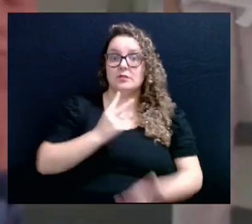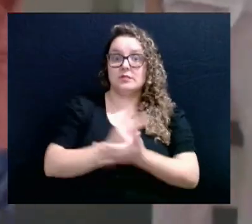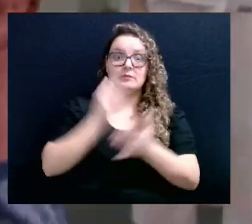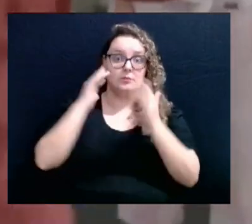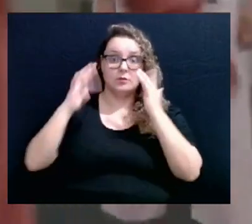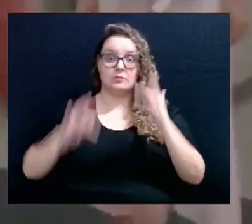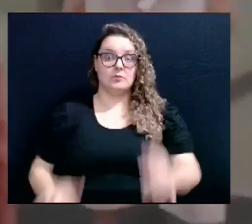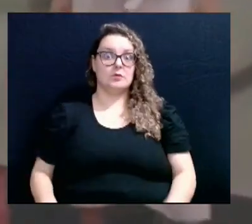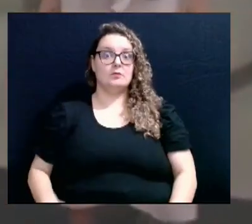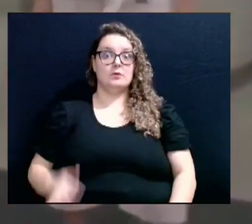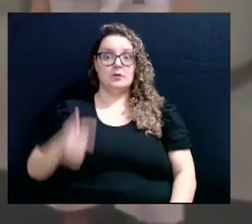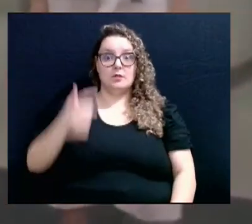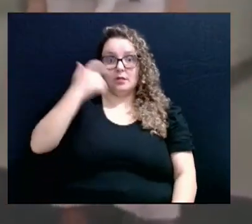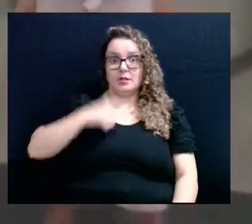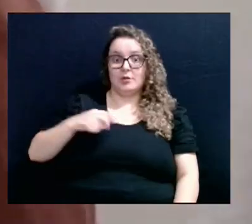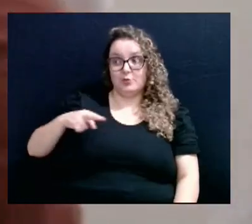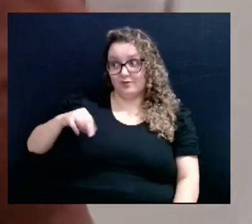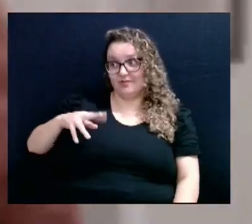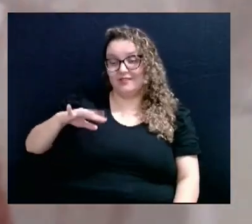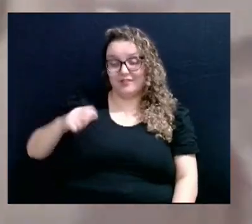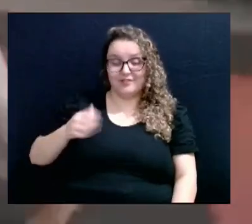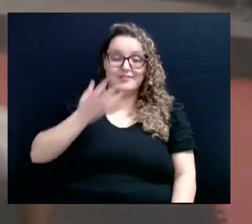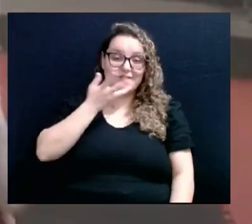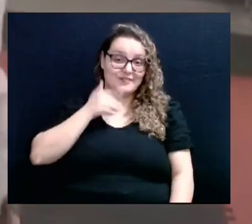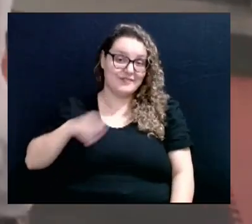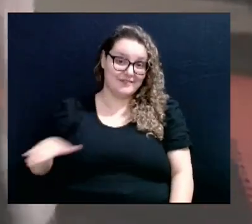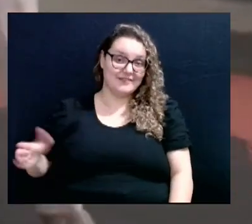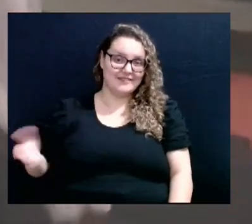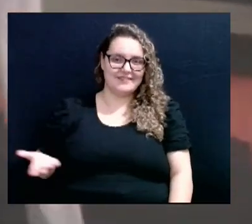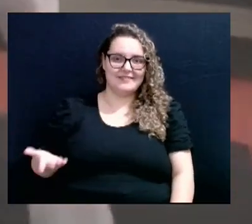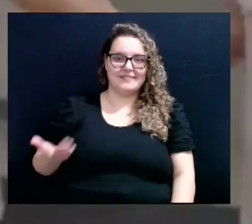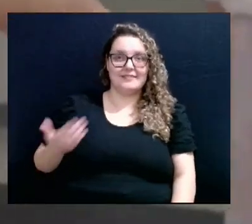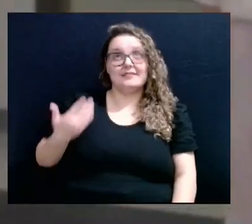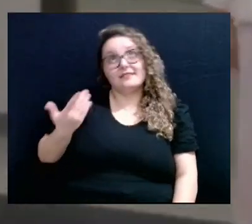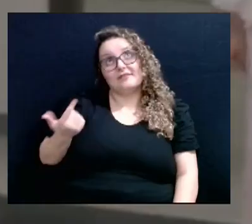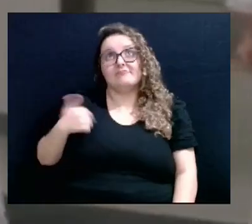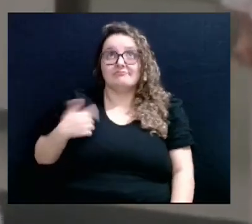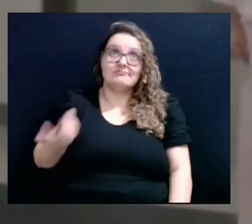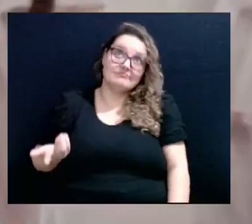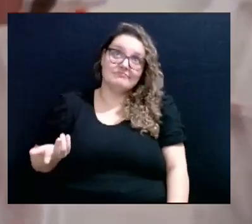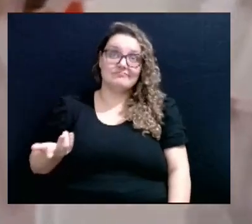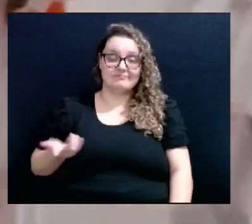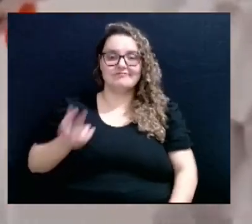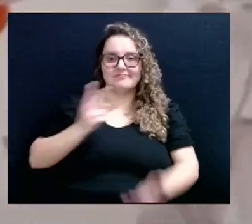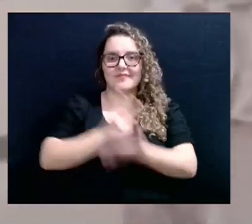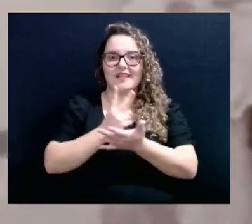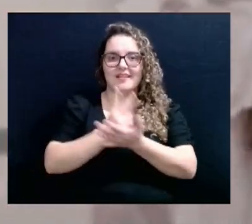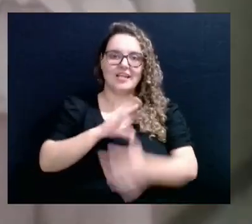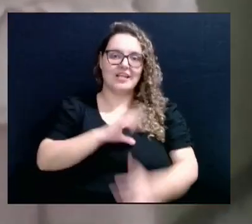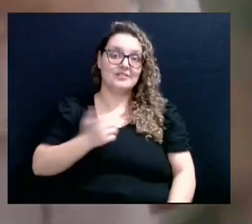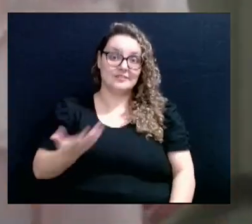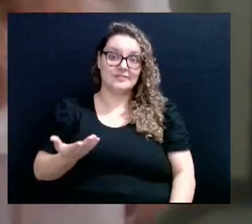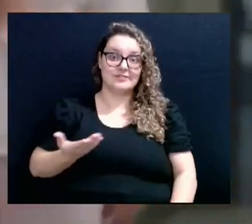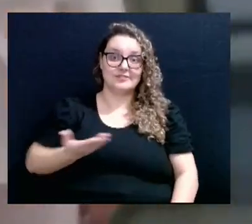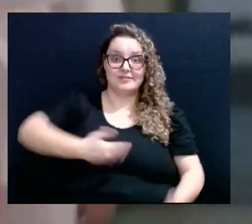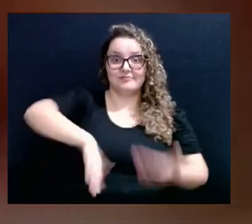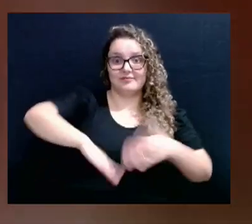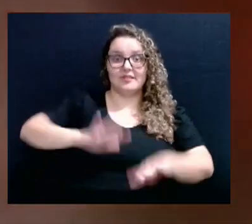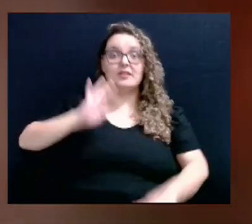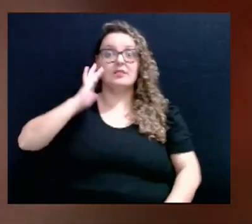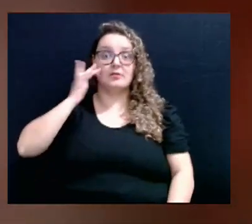tornar ninja na minha infância. Então, tipo, eu sempre gostei, assim, do Kung Fu, assistia bastante